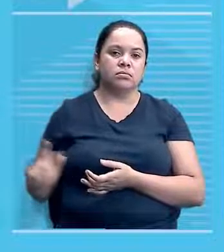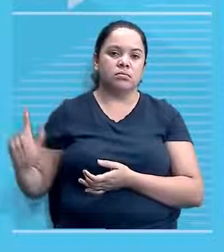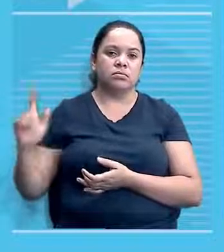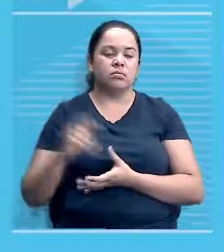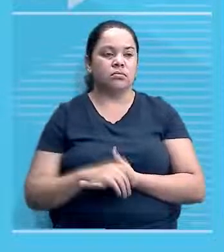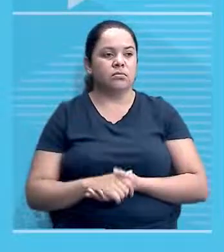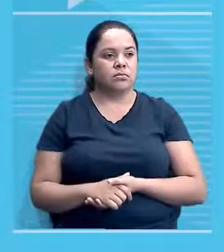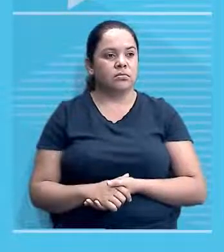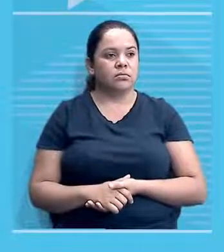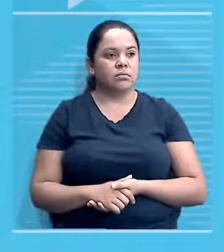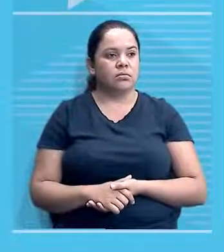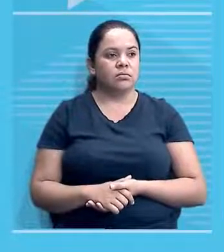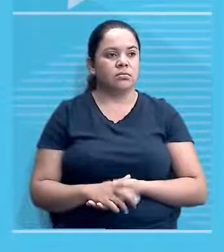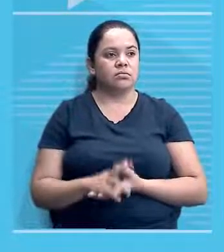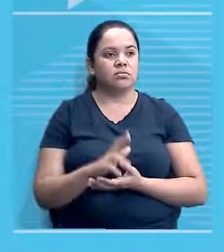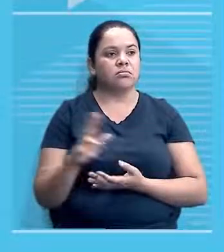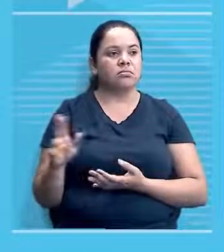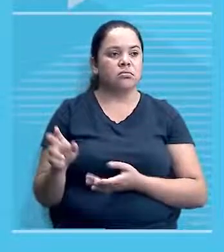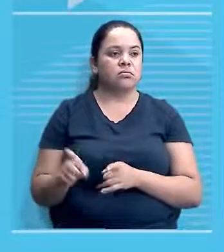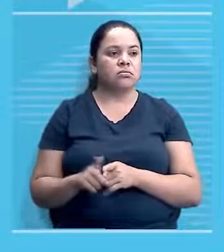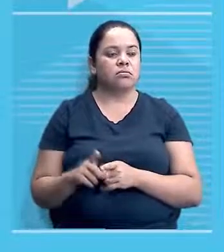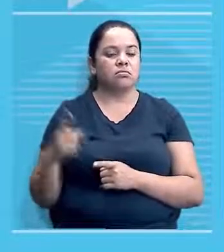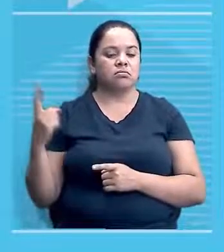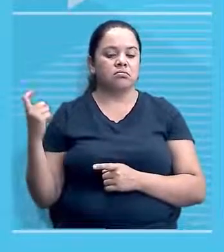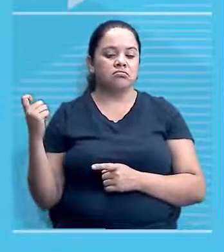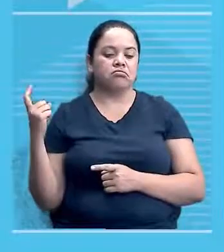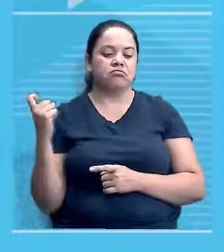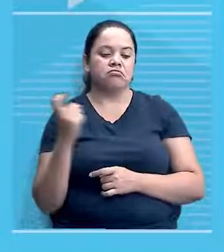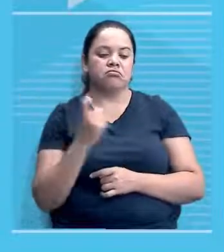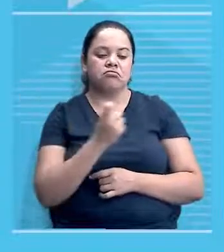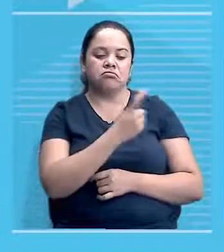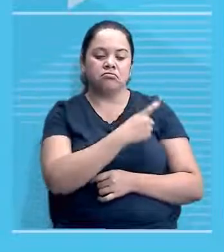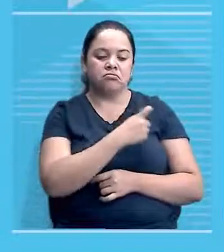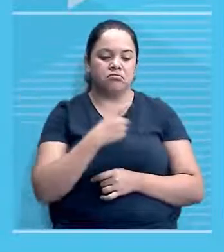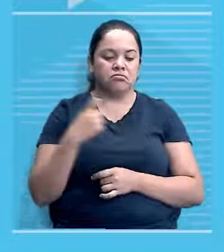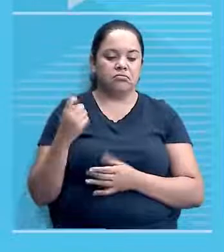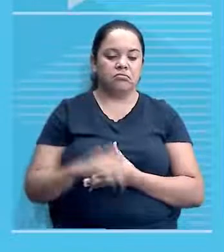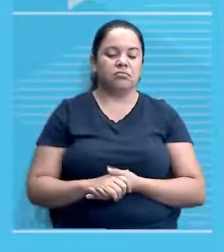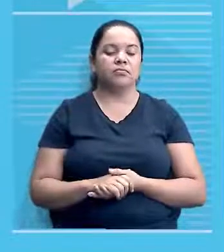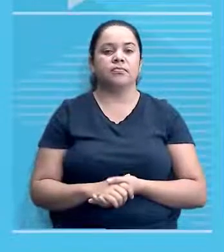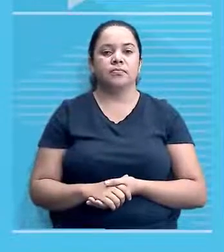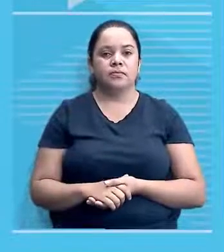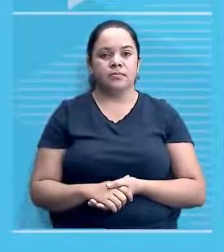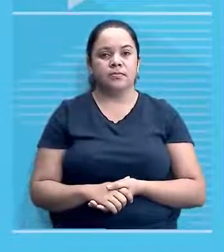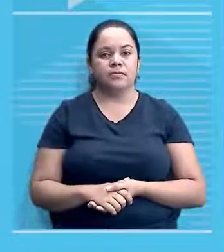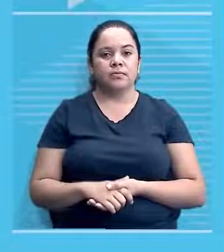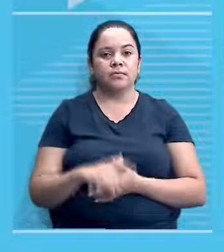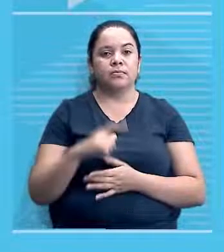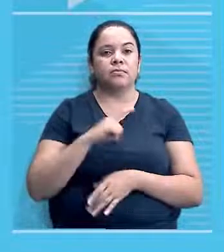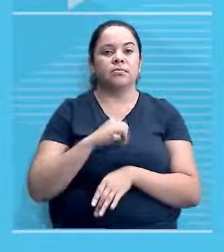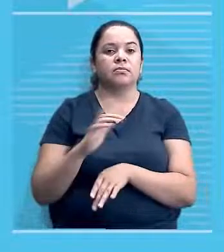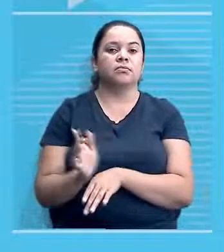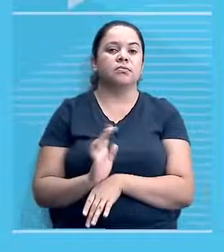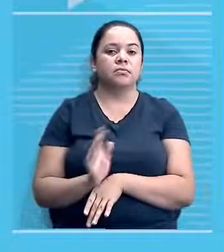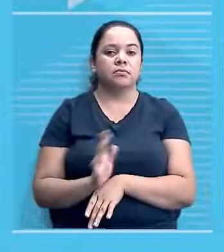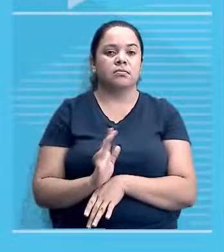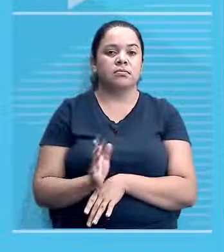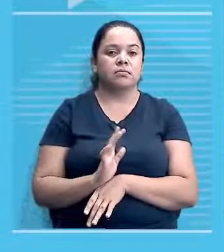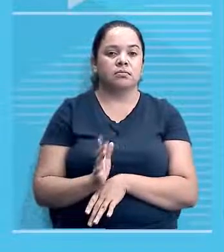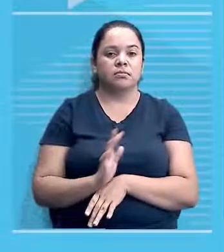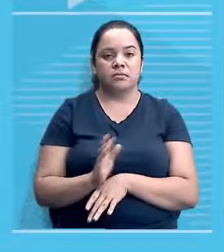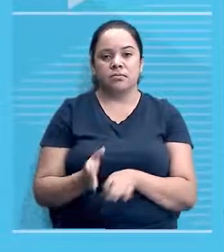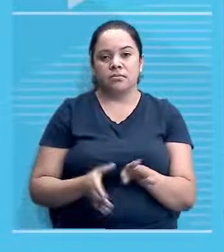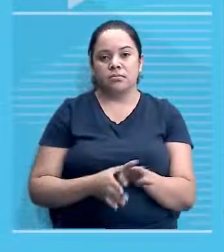foi nome de perfume inspirou cinema tem um filme que eu recomendo aí a galera da primeira